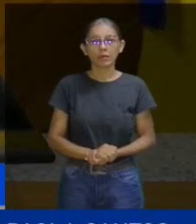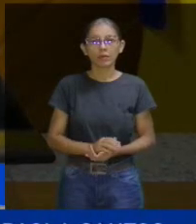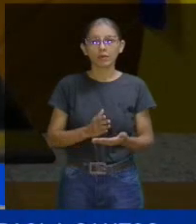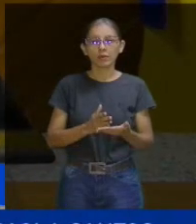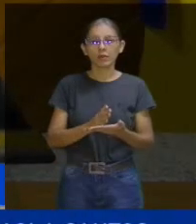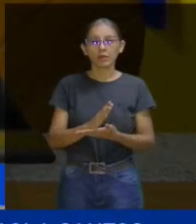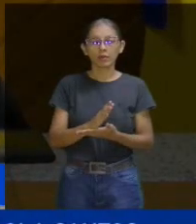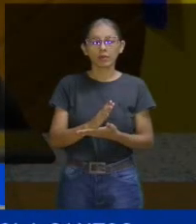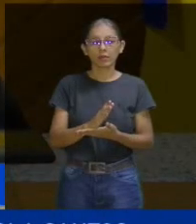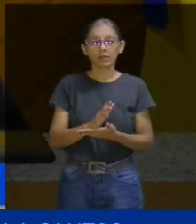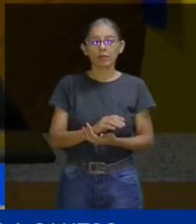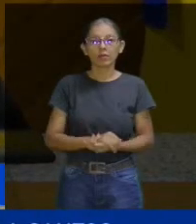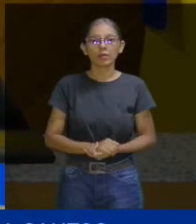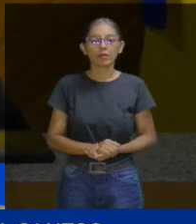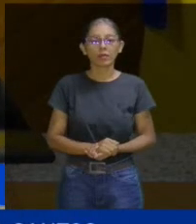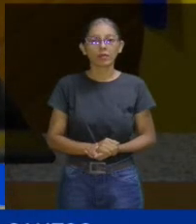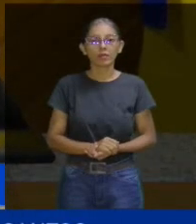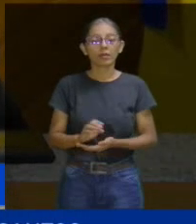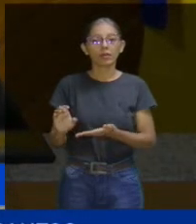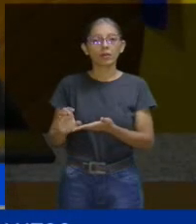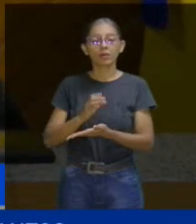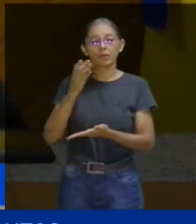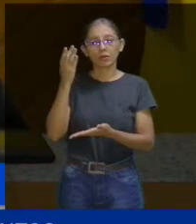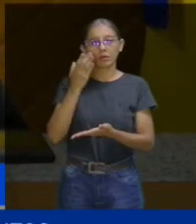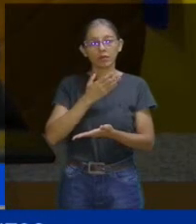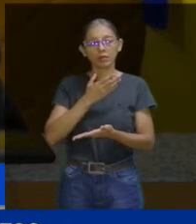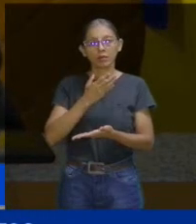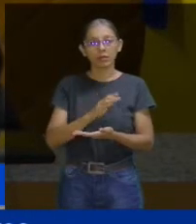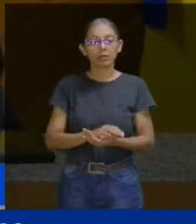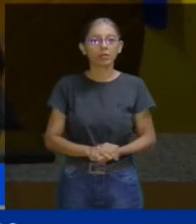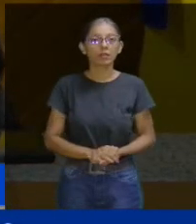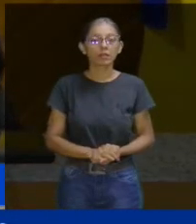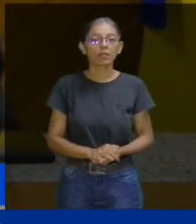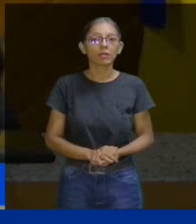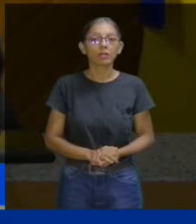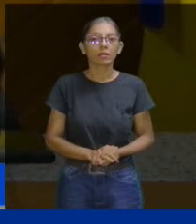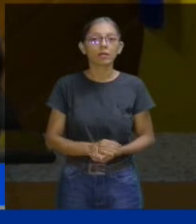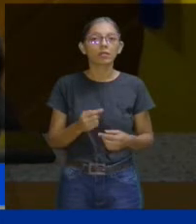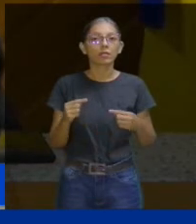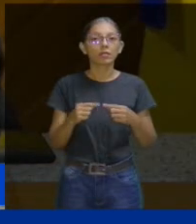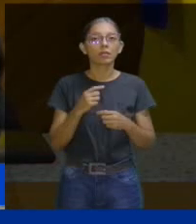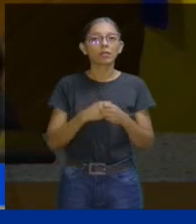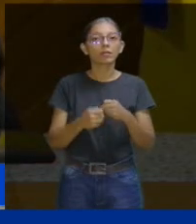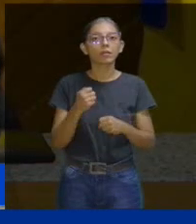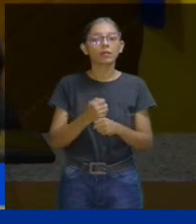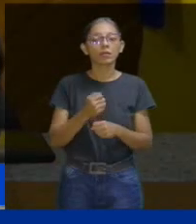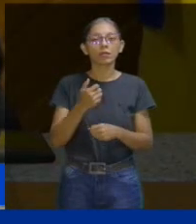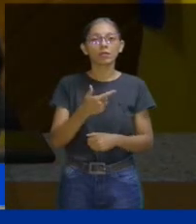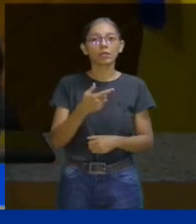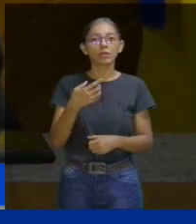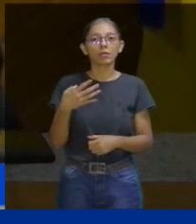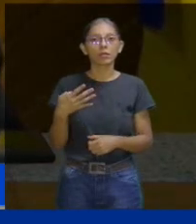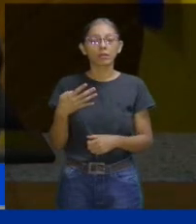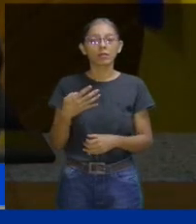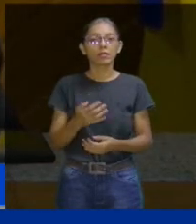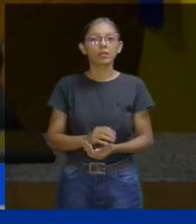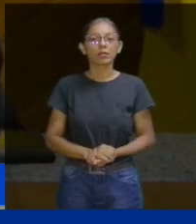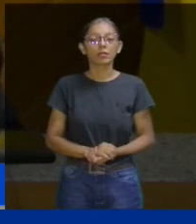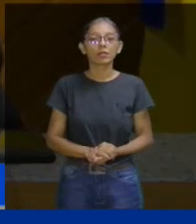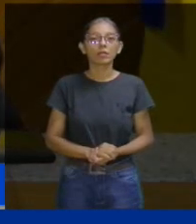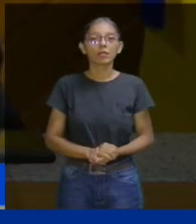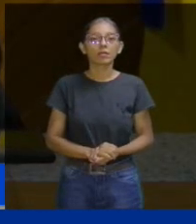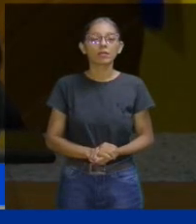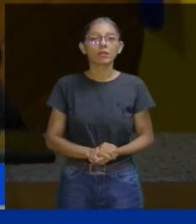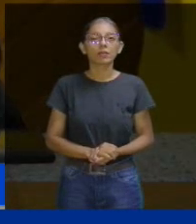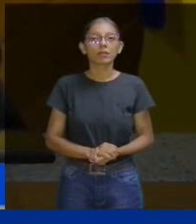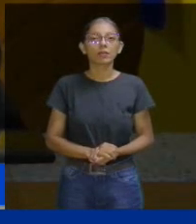Aprovou com ressalvas as contas de Ivan Penha, relativas às eleições de 2024, nos termos do voto